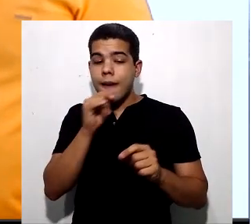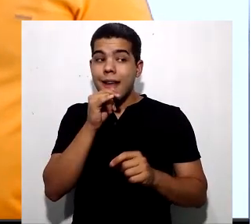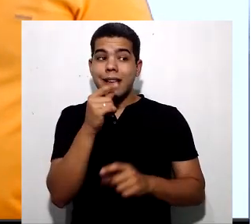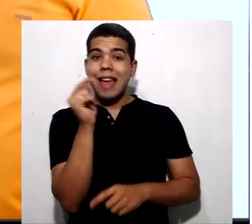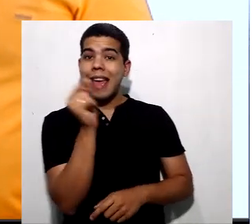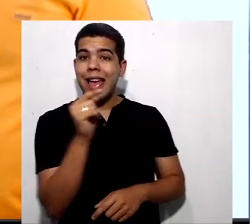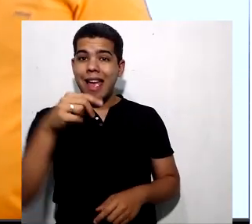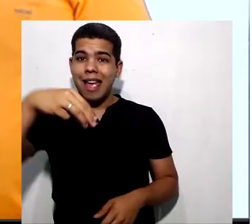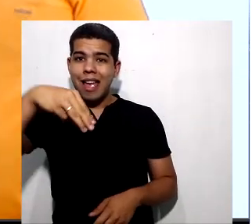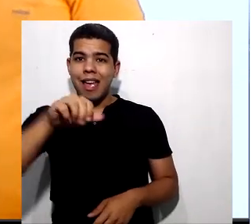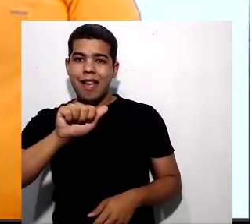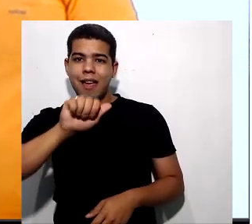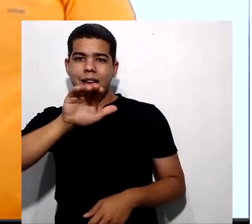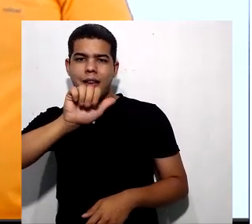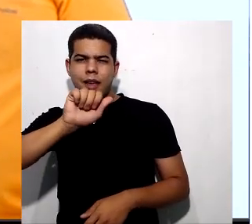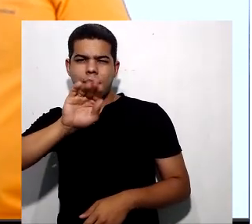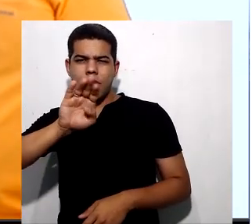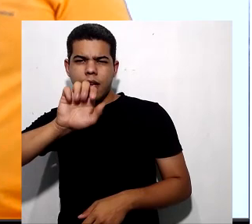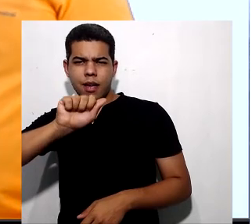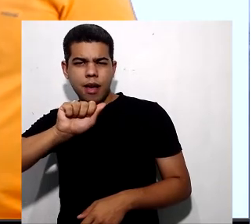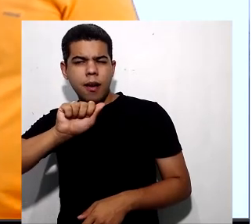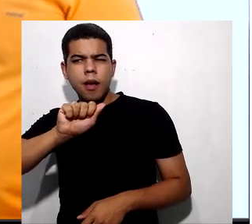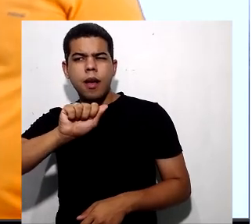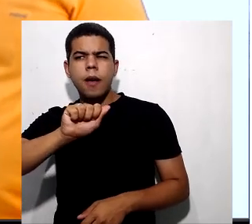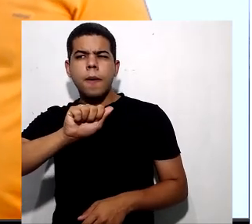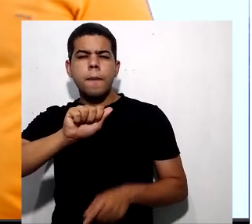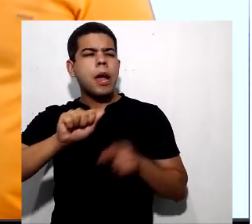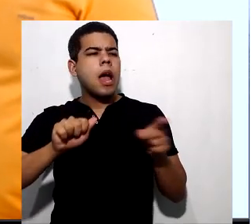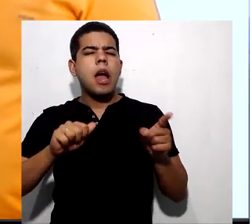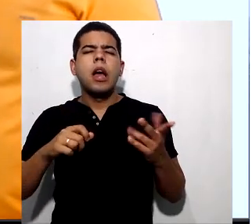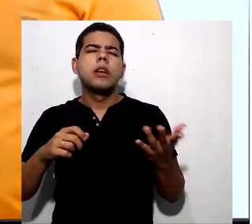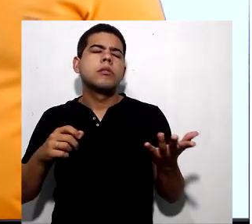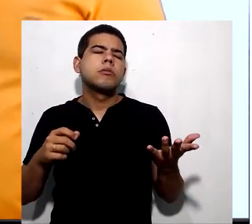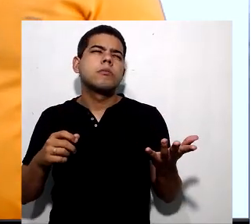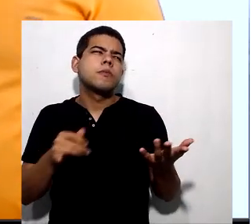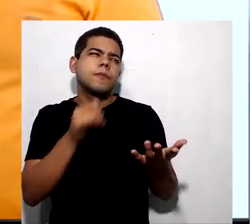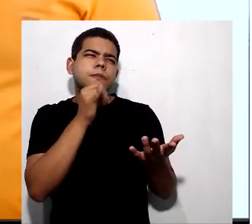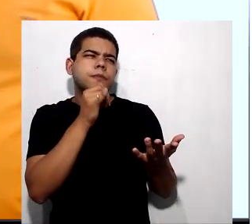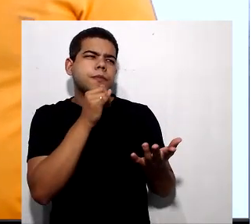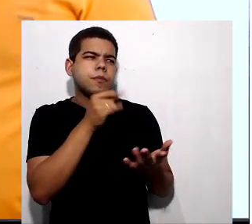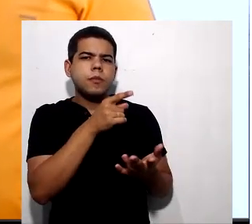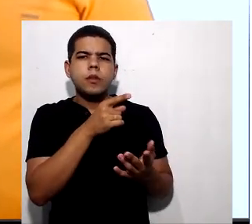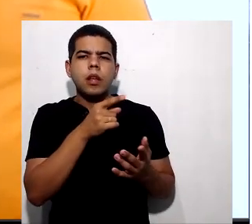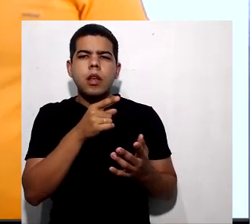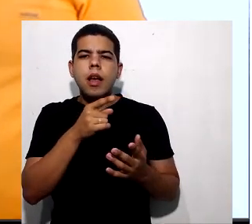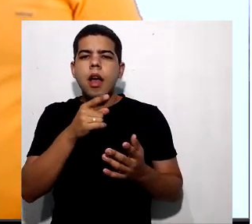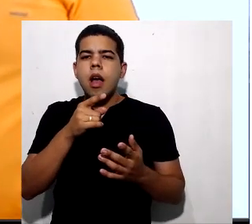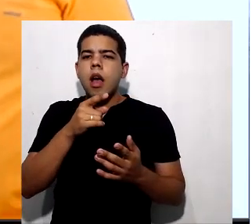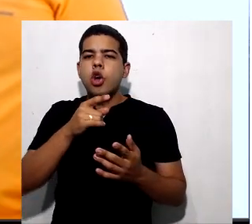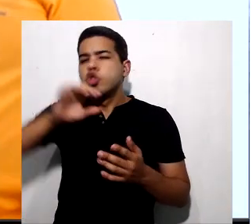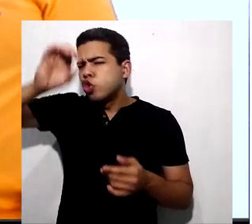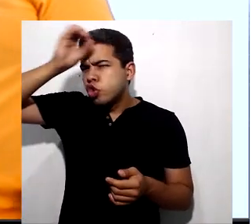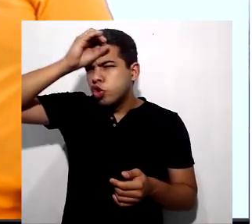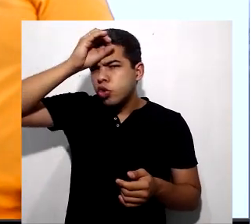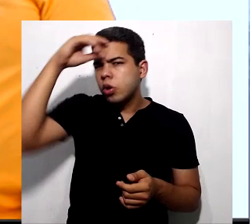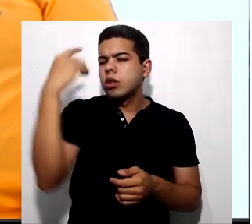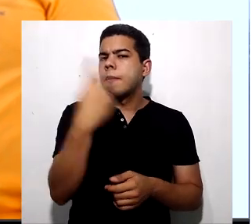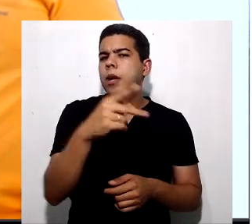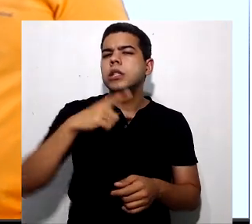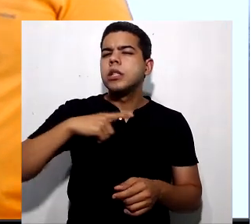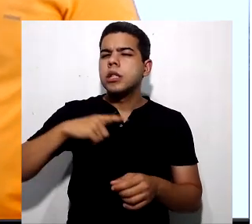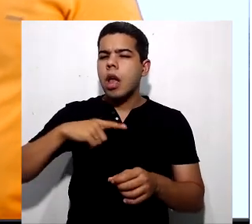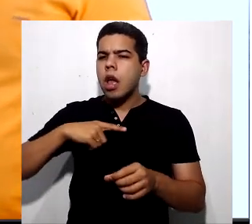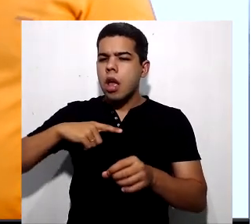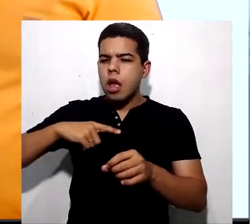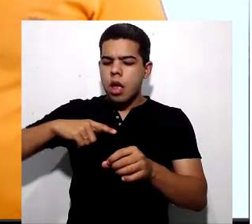linguagem figurada, ele diz, Macabeia não sabia que ela era um parafuso solto dentro da máquina do mundo. Isso